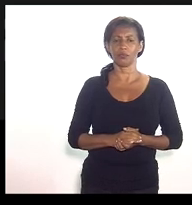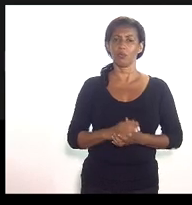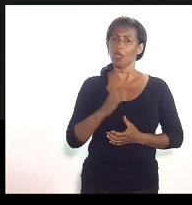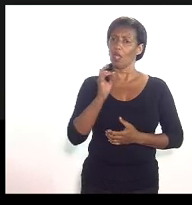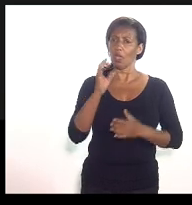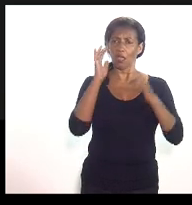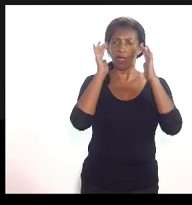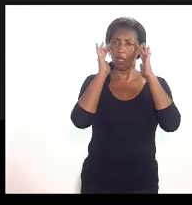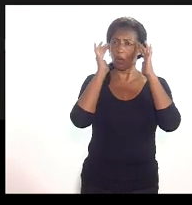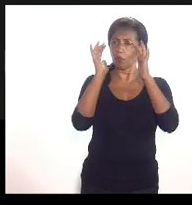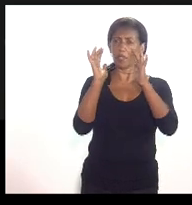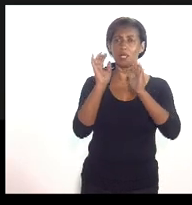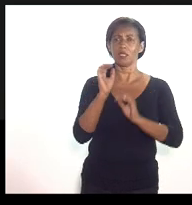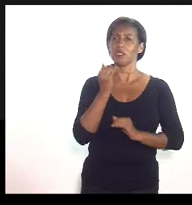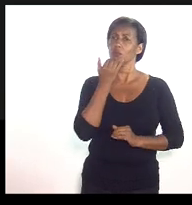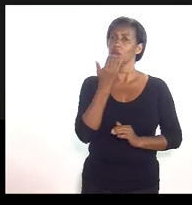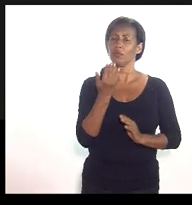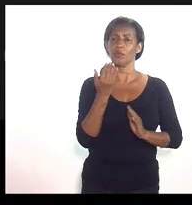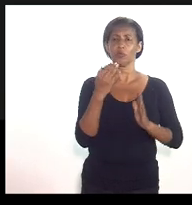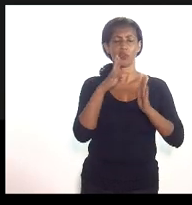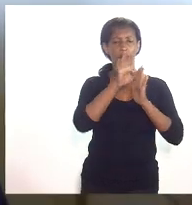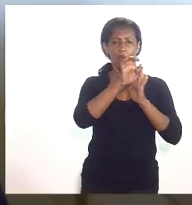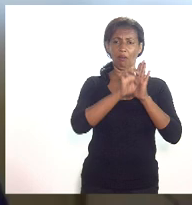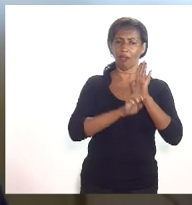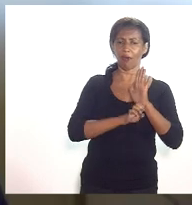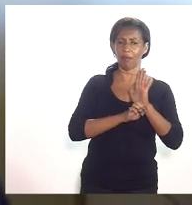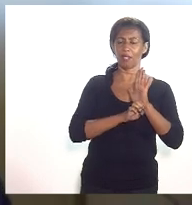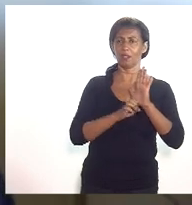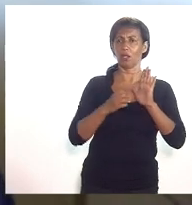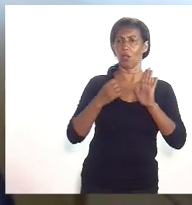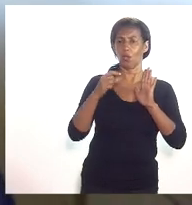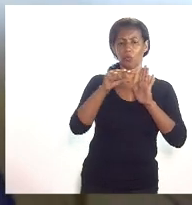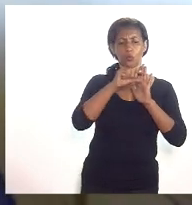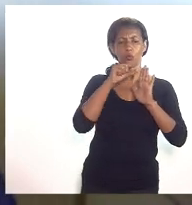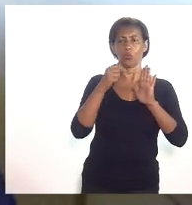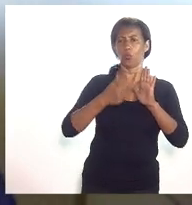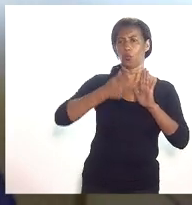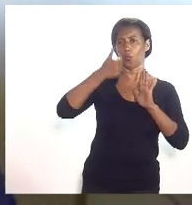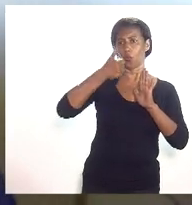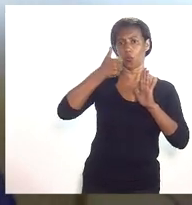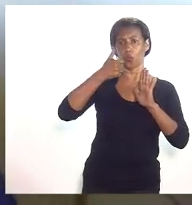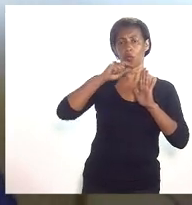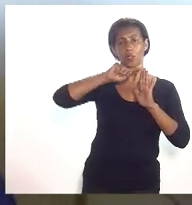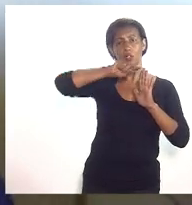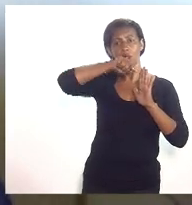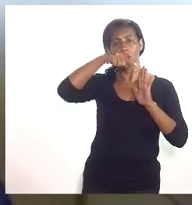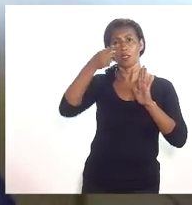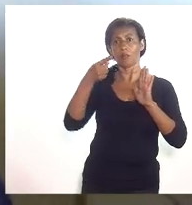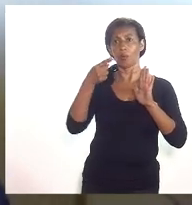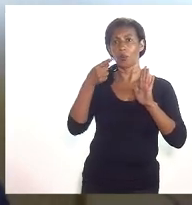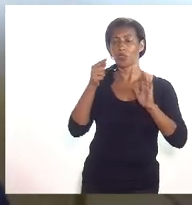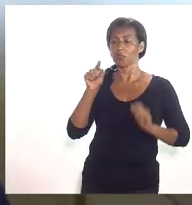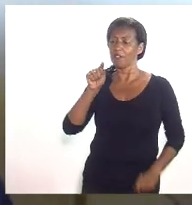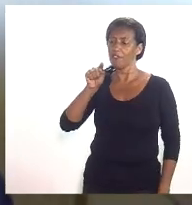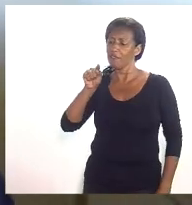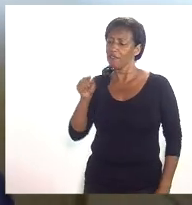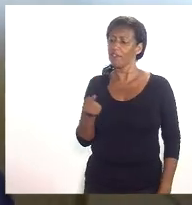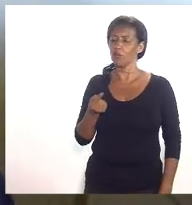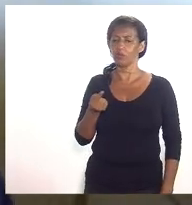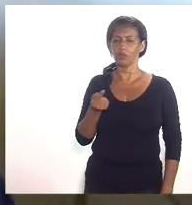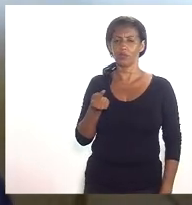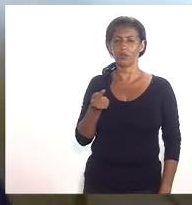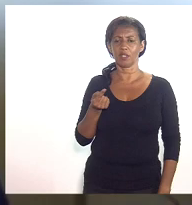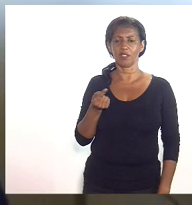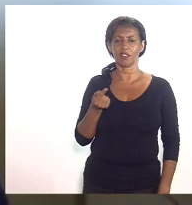como foi proposto, a emenda número 1, e depois botar uma vírgula, né, que